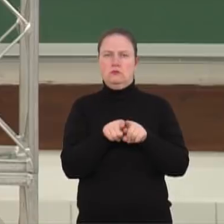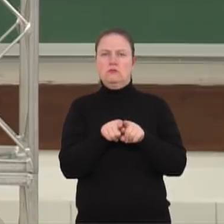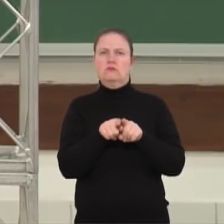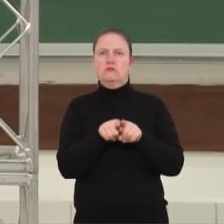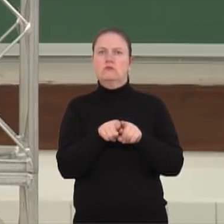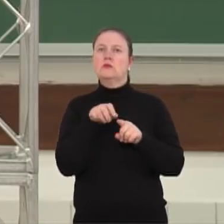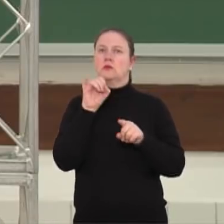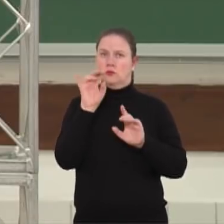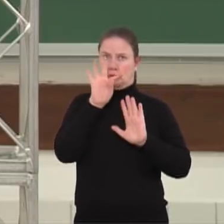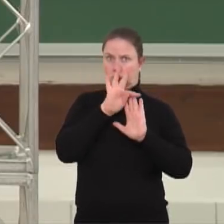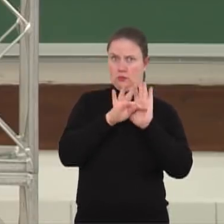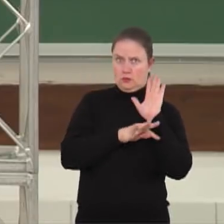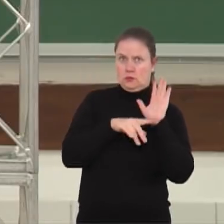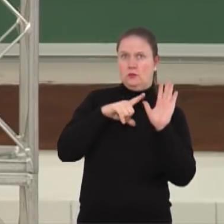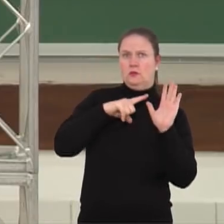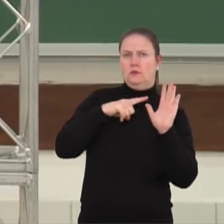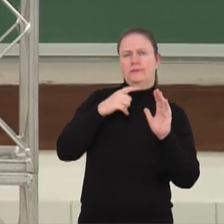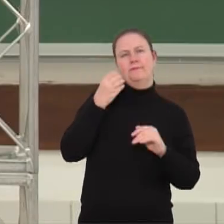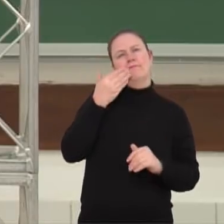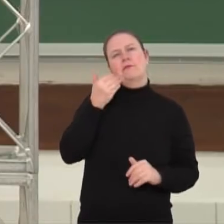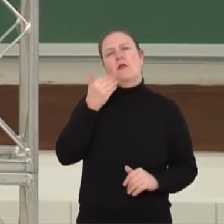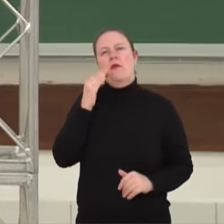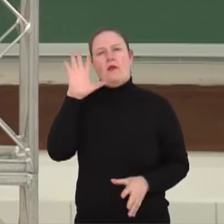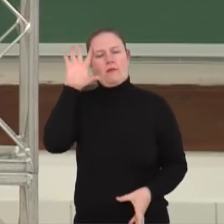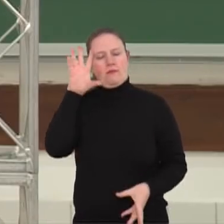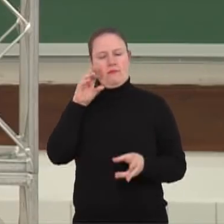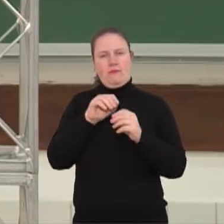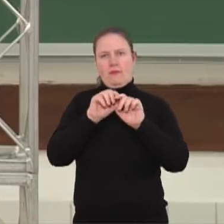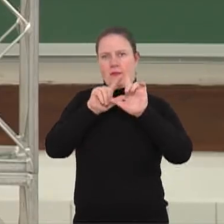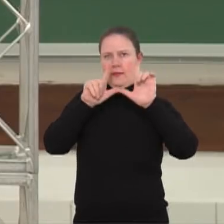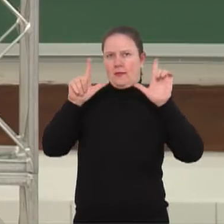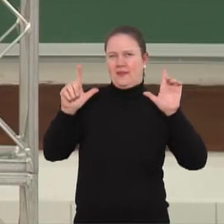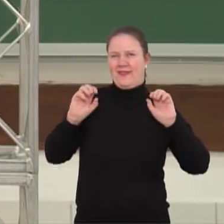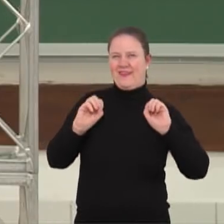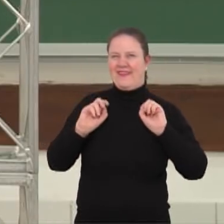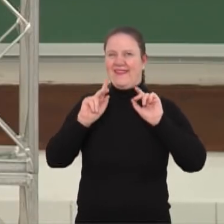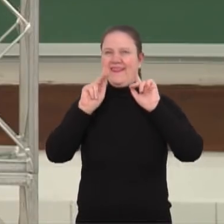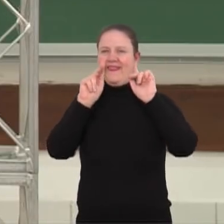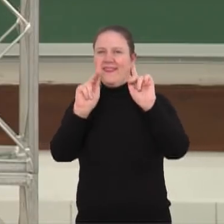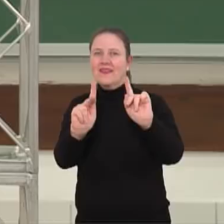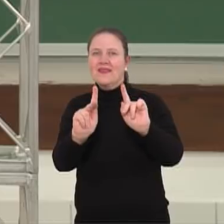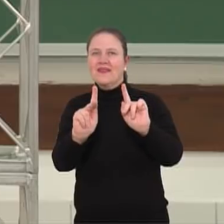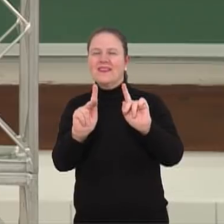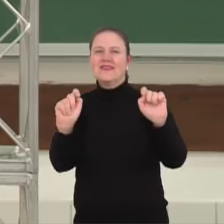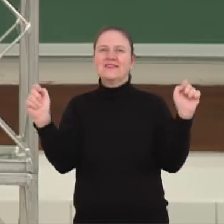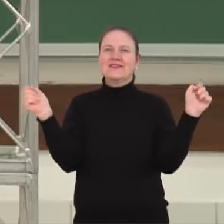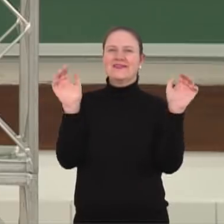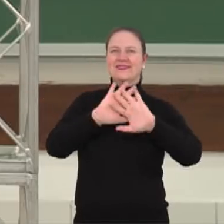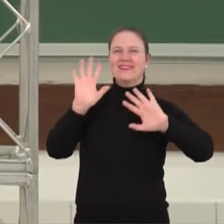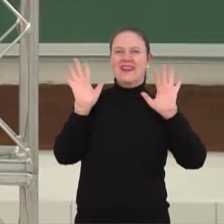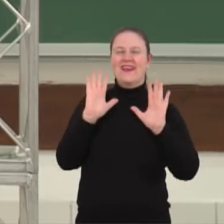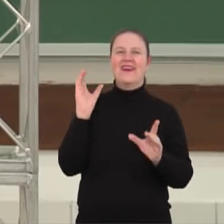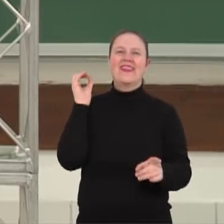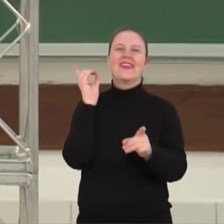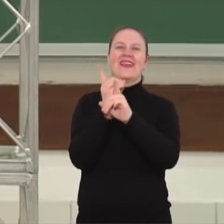tem texto fica muito mais fácil de você compreender, ok? Muito bem, galera, então, see you next